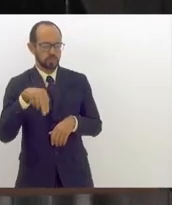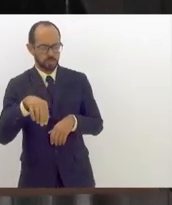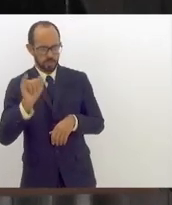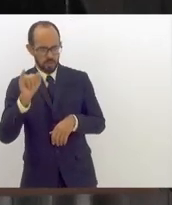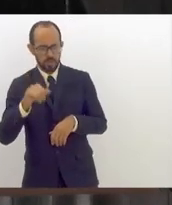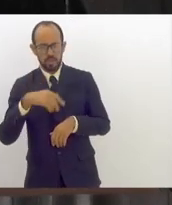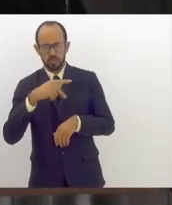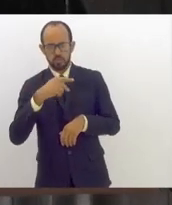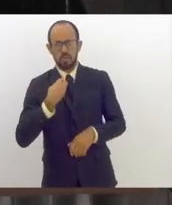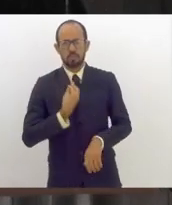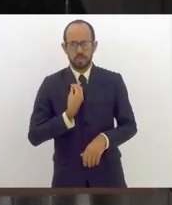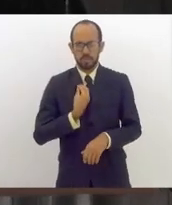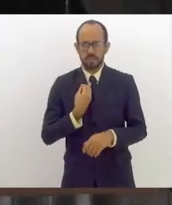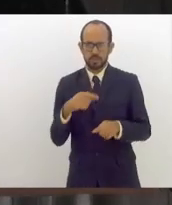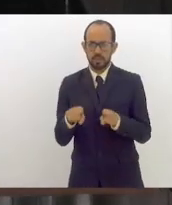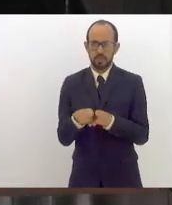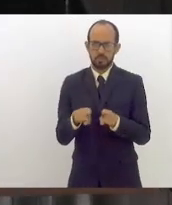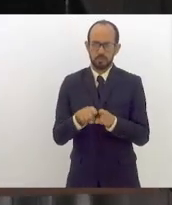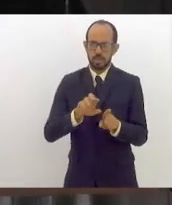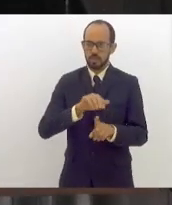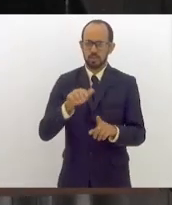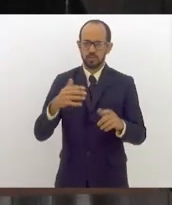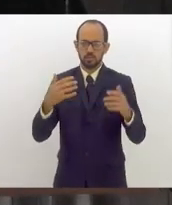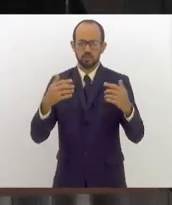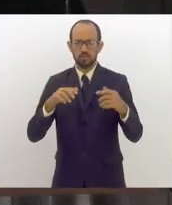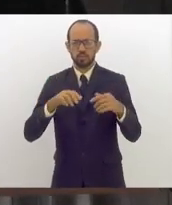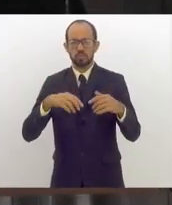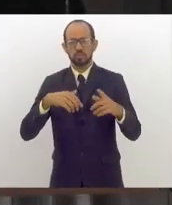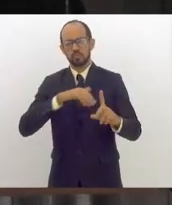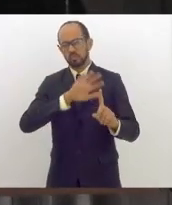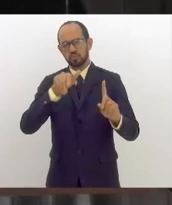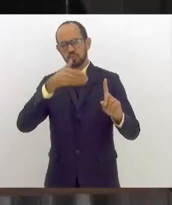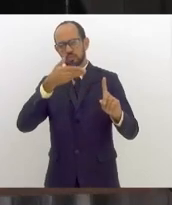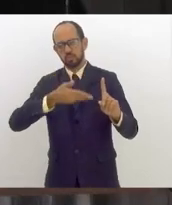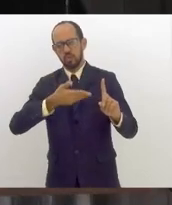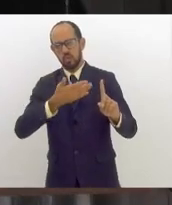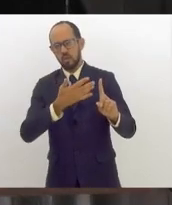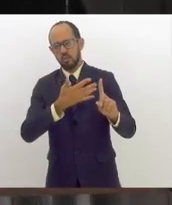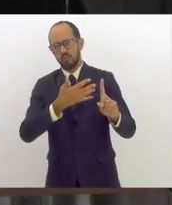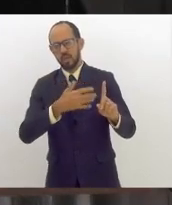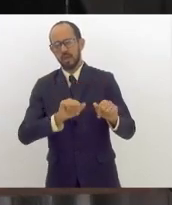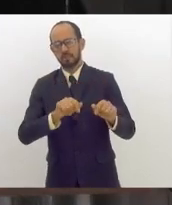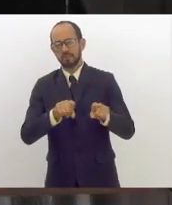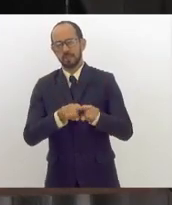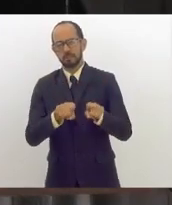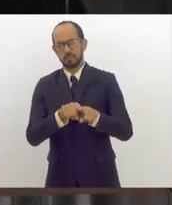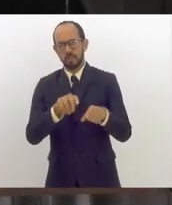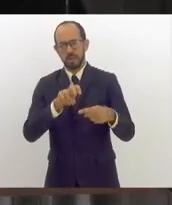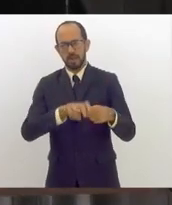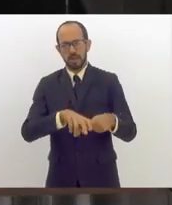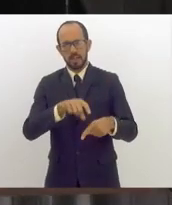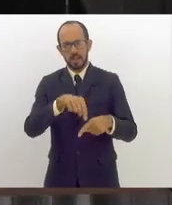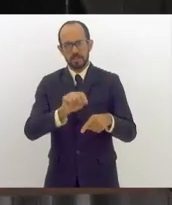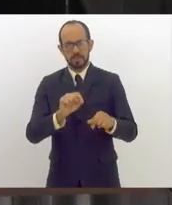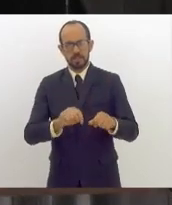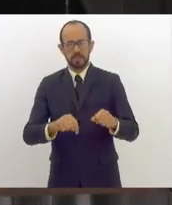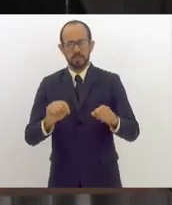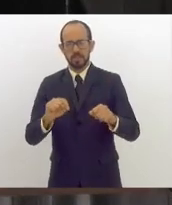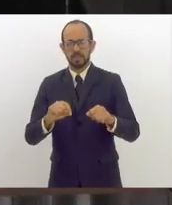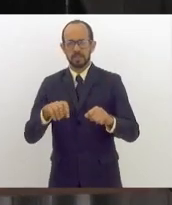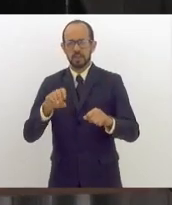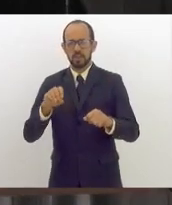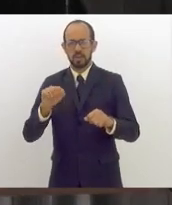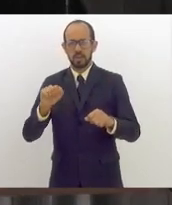presença também nos louva não só aqui mas como também no acento que ocupa perante a casa alta da advocacia brasileira